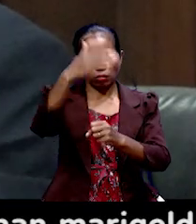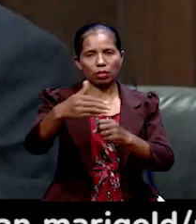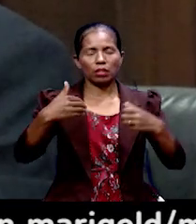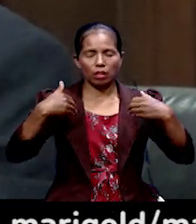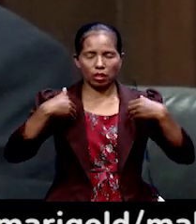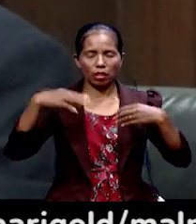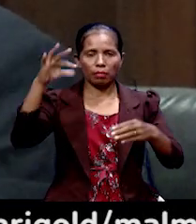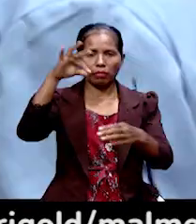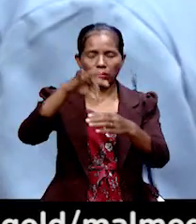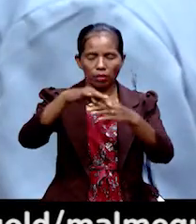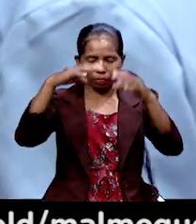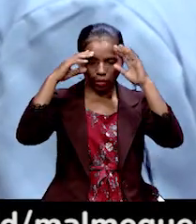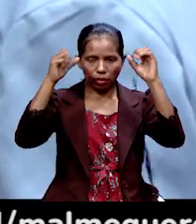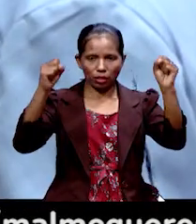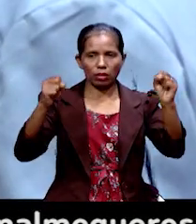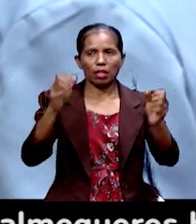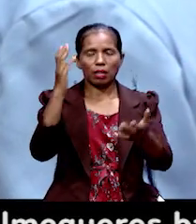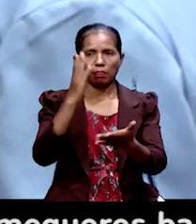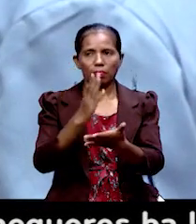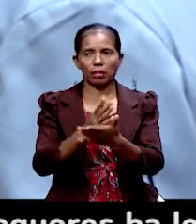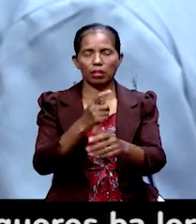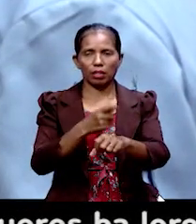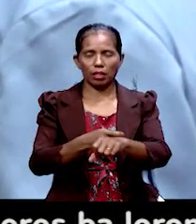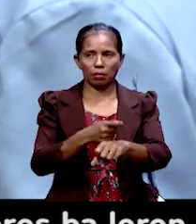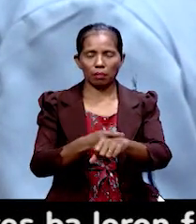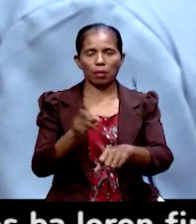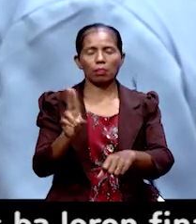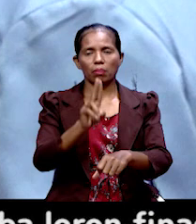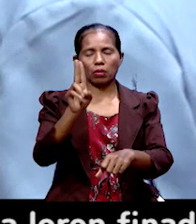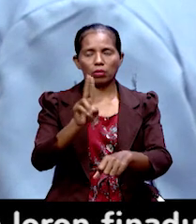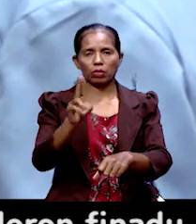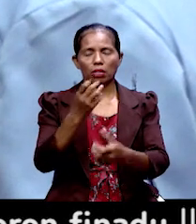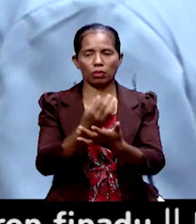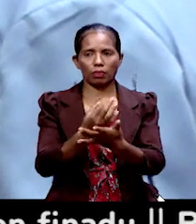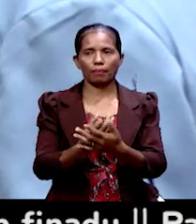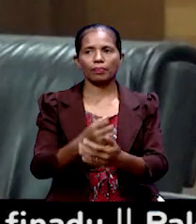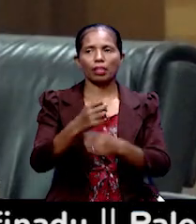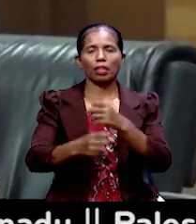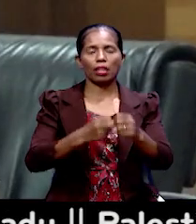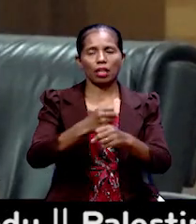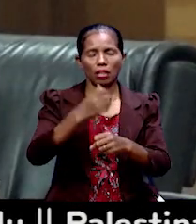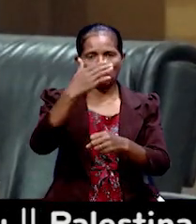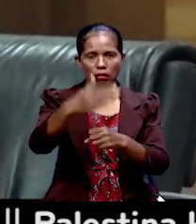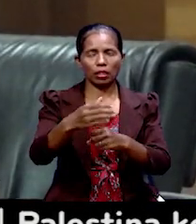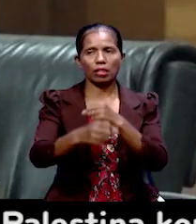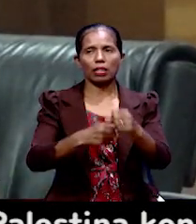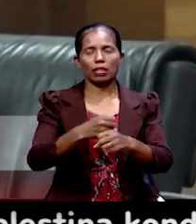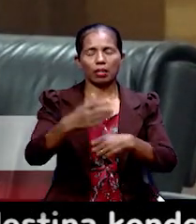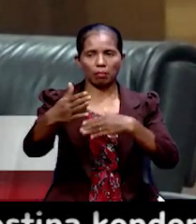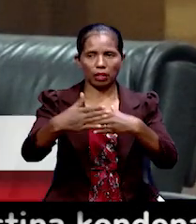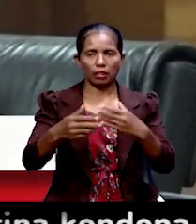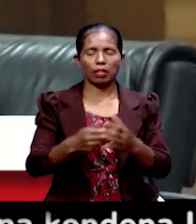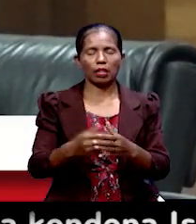eleição presidencial nebe ia limitação tempo ba execução. Tinan oi ne tinan idak badak tamba eleições